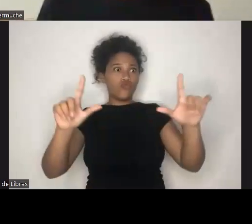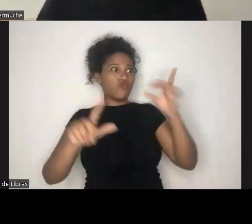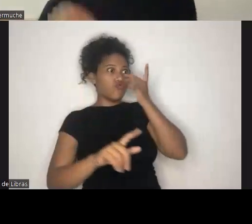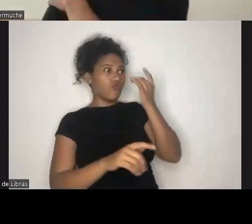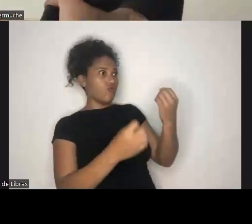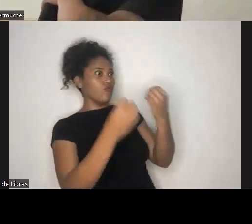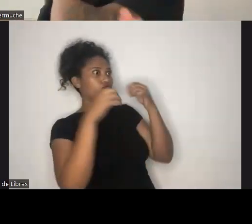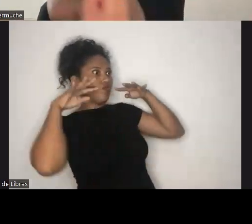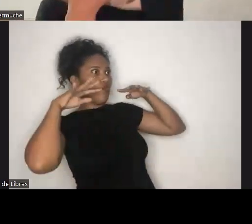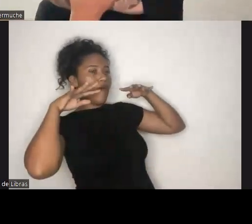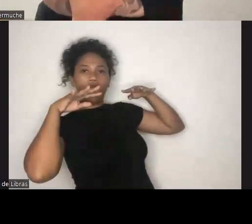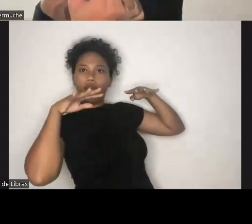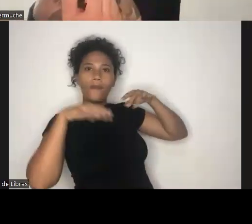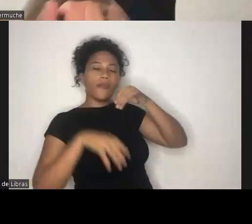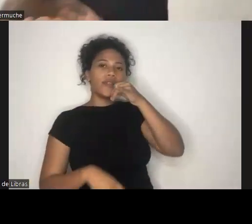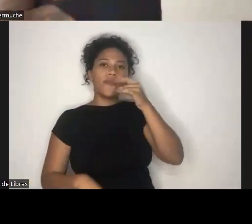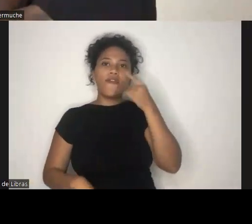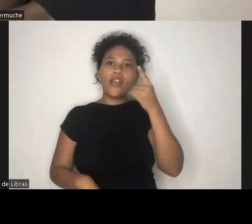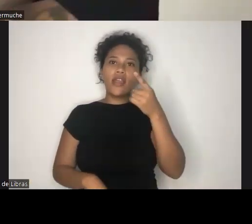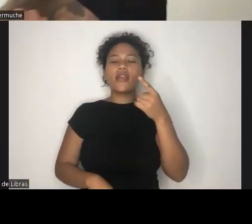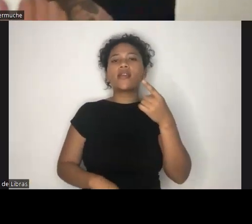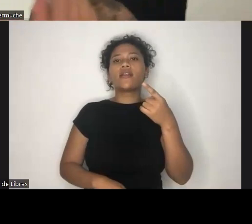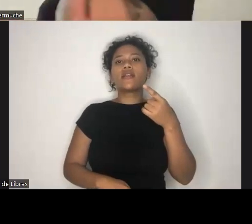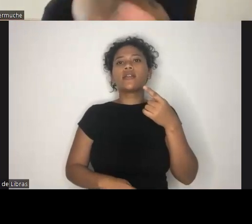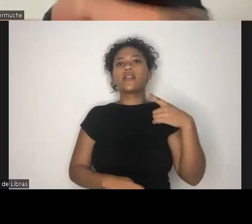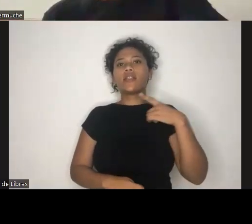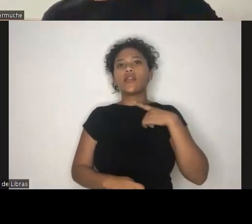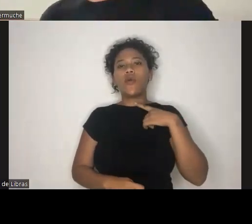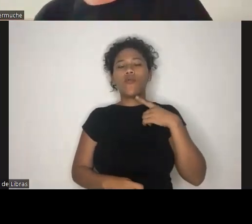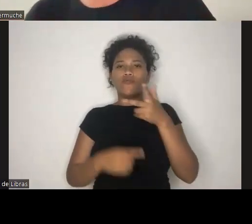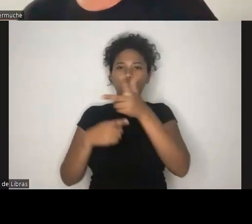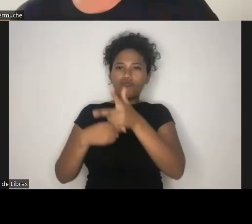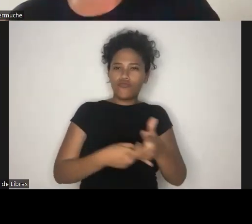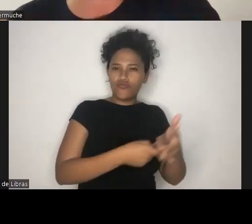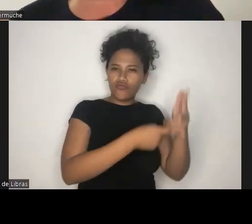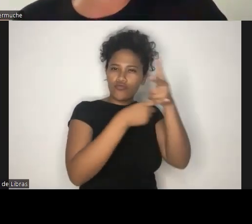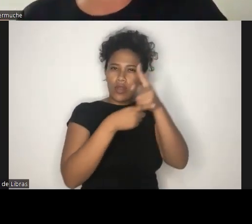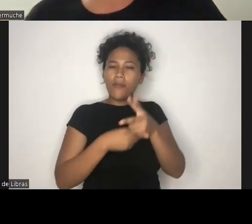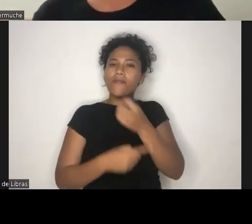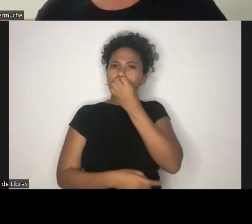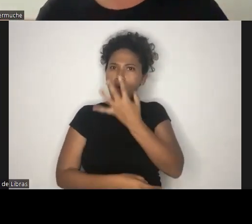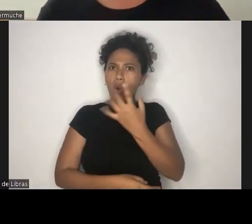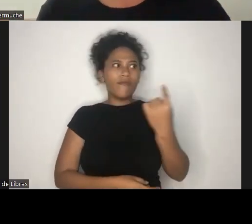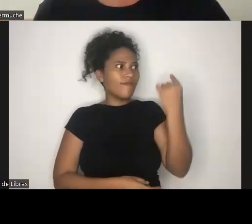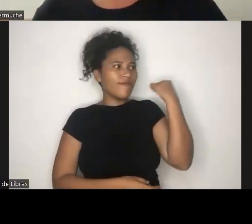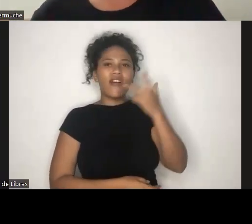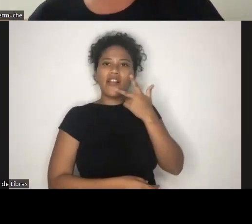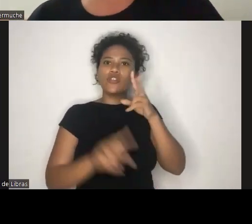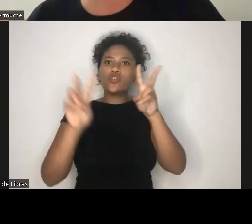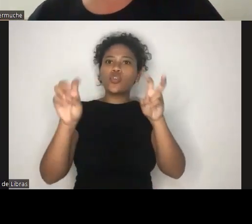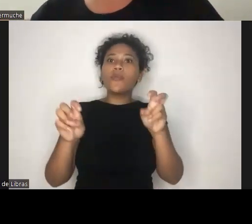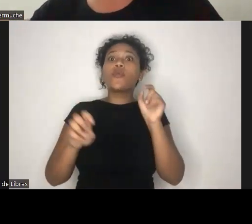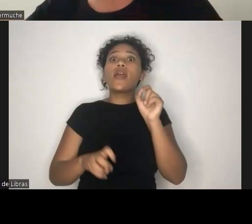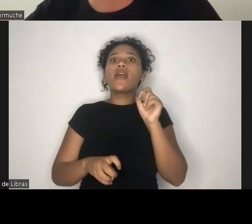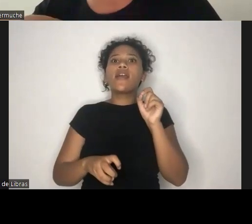a gente vê por exemplo quando a gente viu do módulo do áudio visual né Foi muito bem colocado aquela questão do áudio do filme